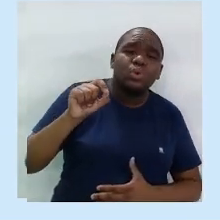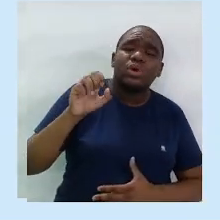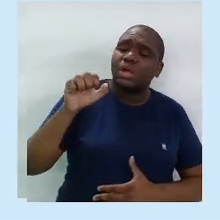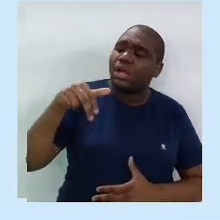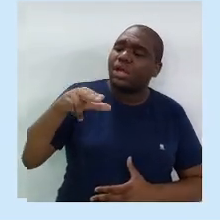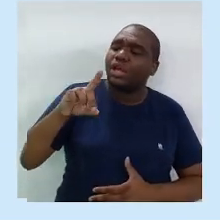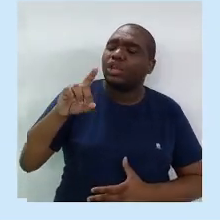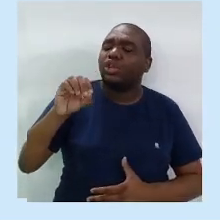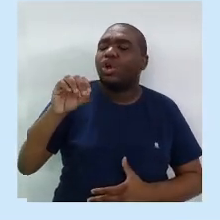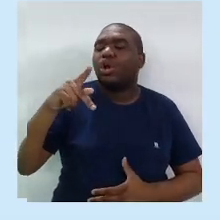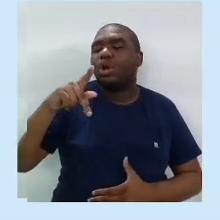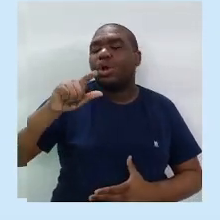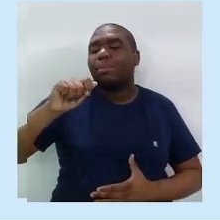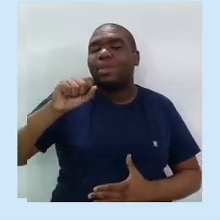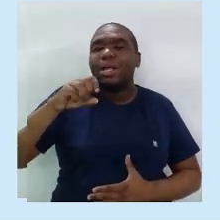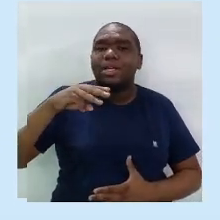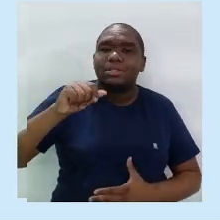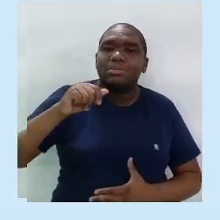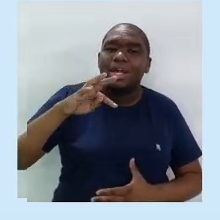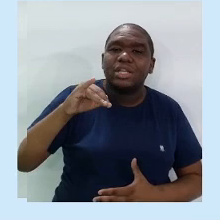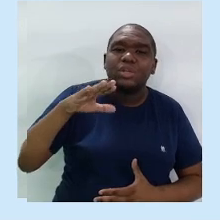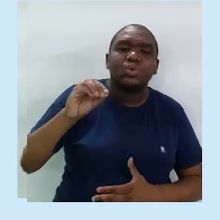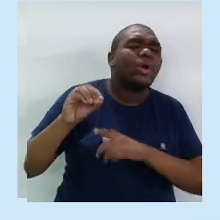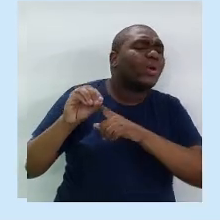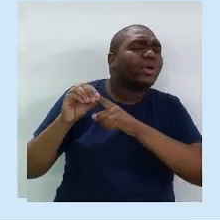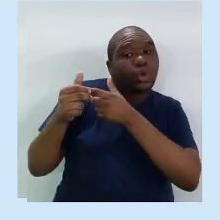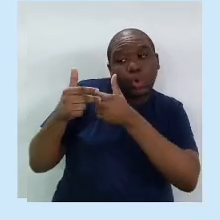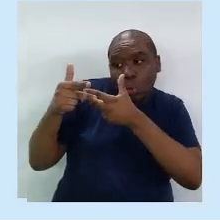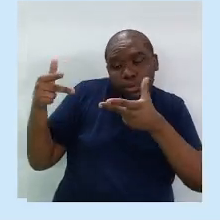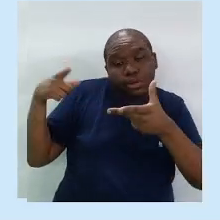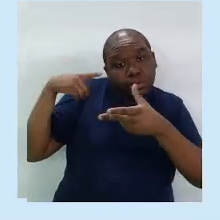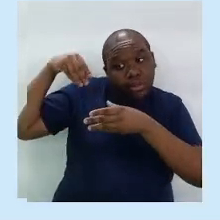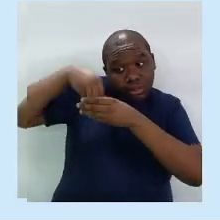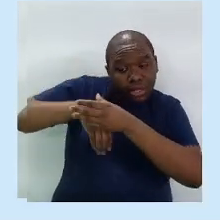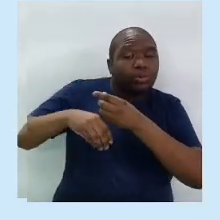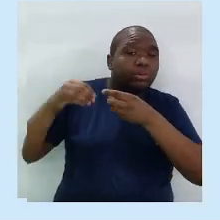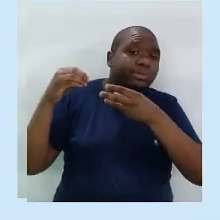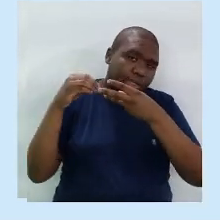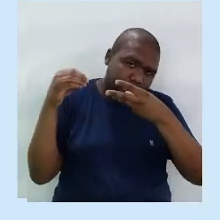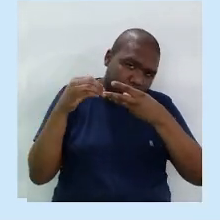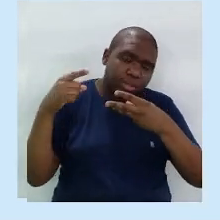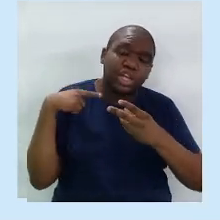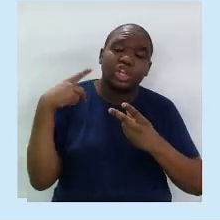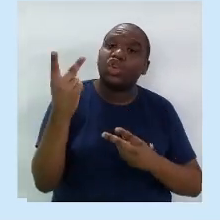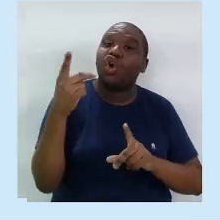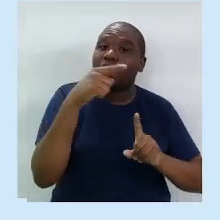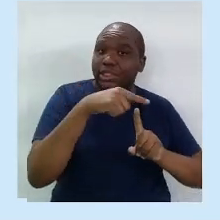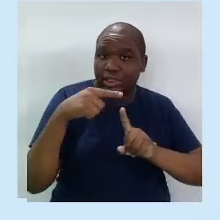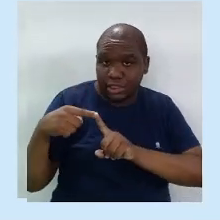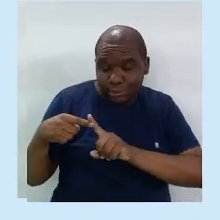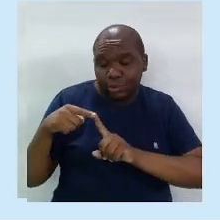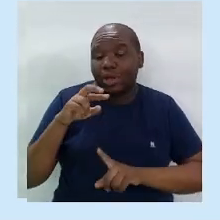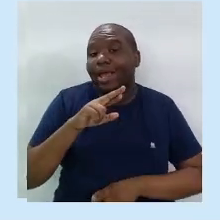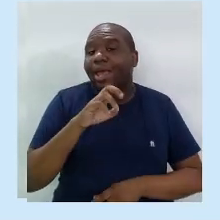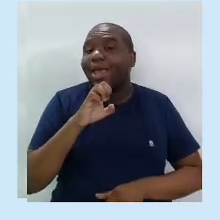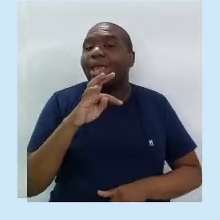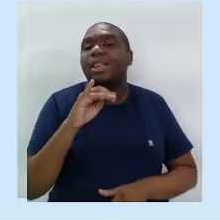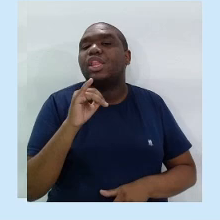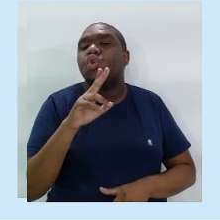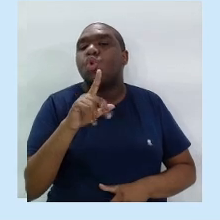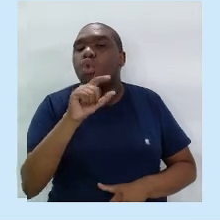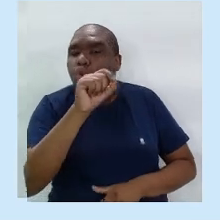sobre organelas que tem na célula. Então, vai existir dois tipos de retículo